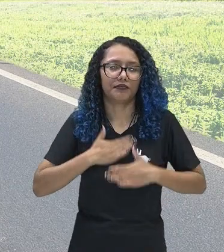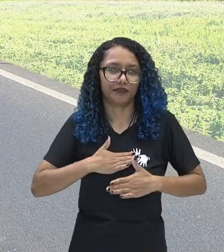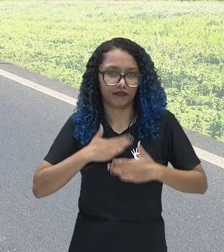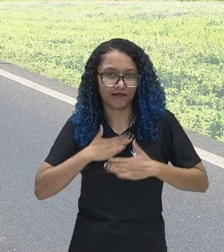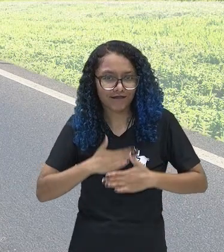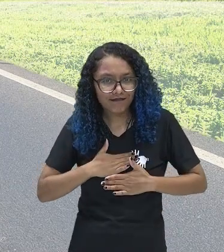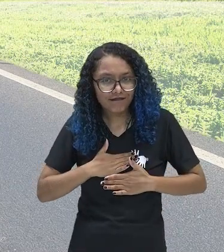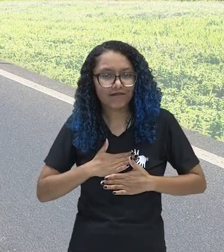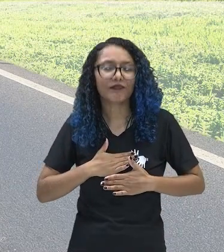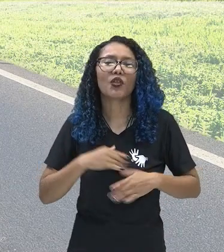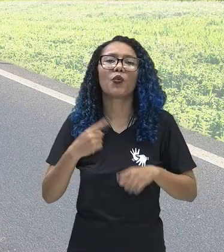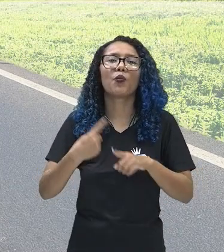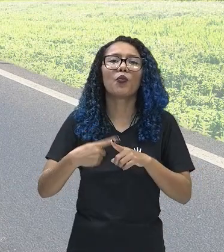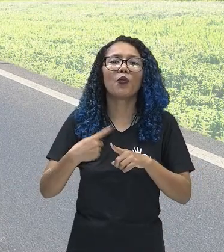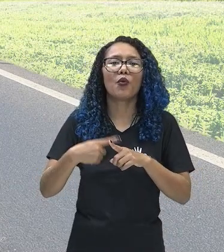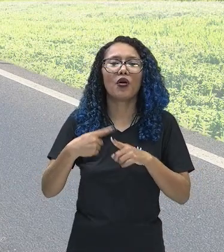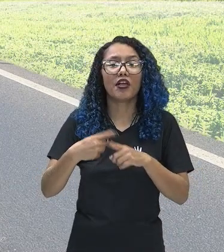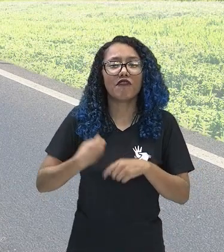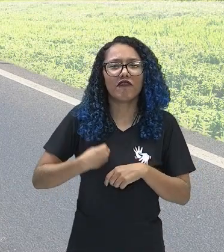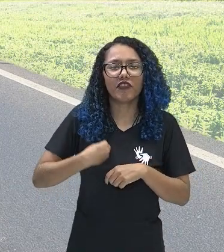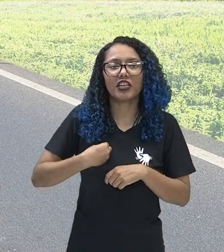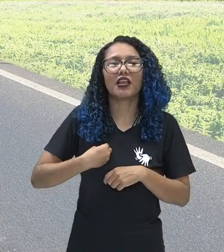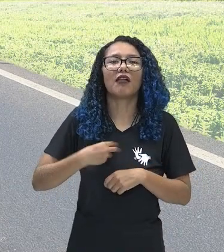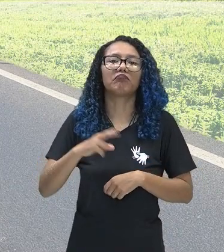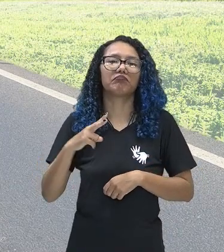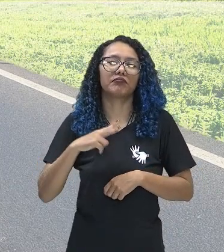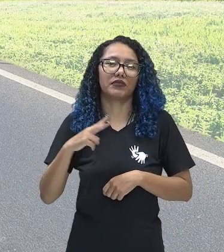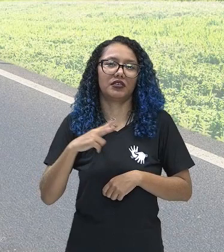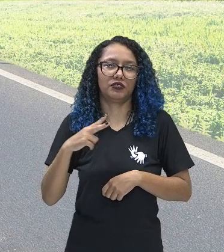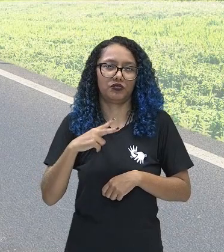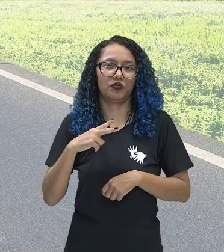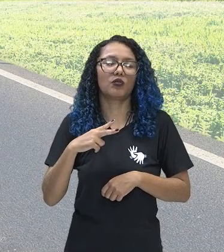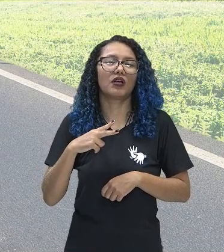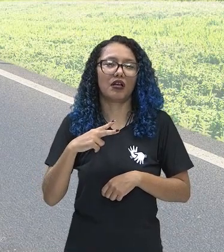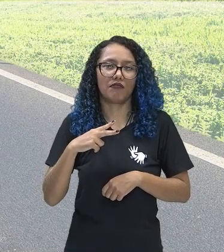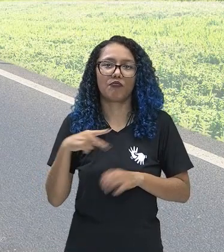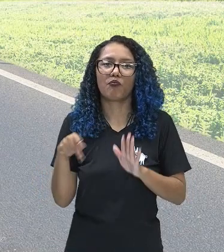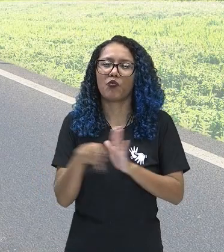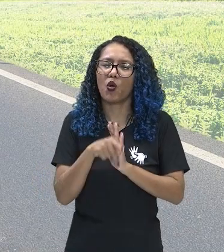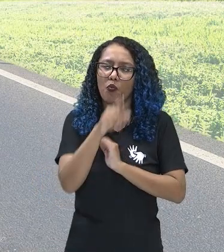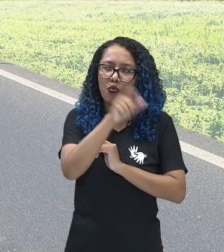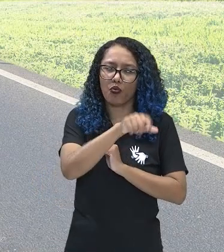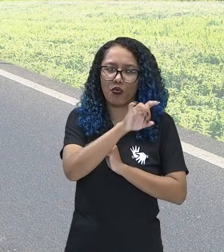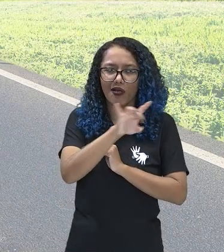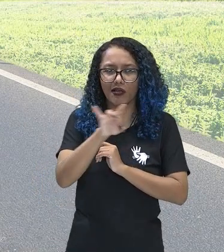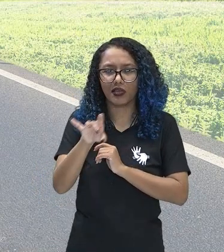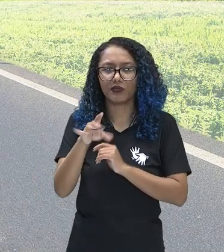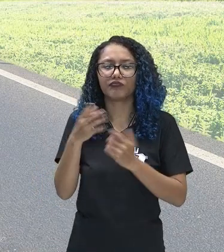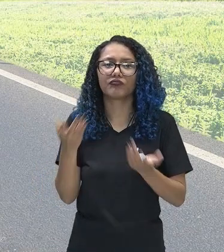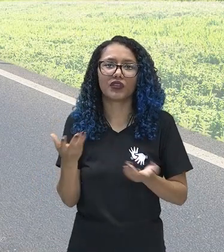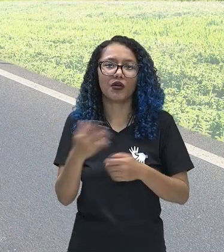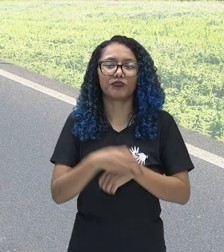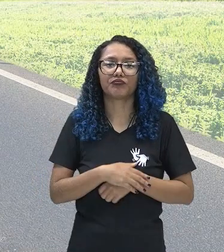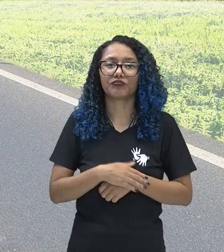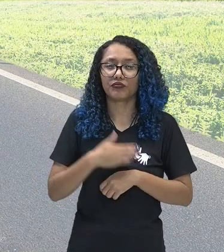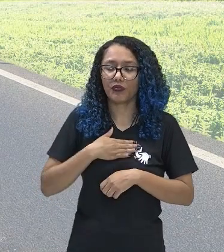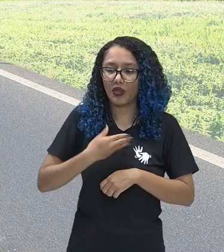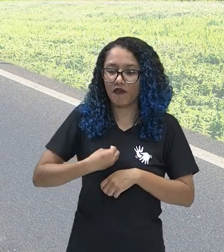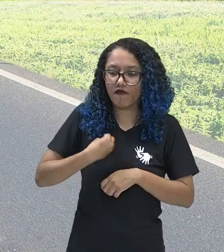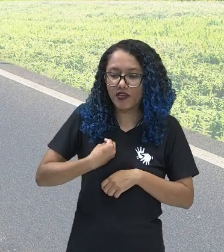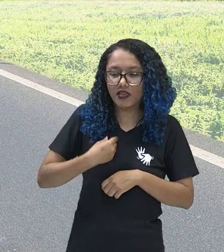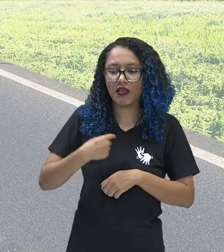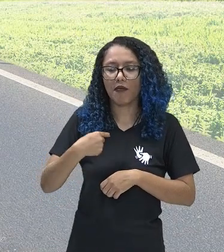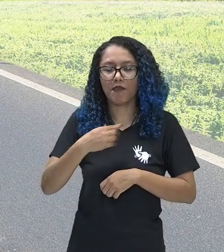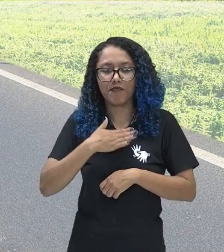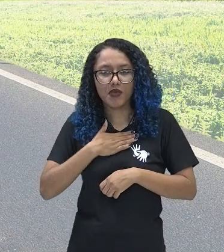é individual. Então, essa jornada aqui, essa caminhada que eu estou fazendo, que você está fazendo nesse momento,